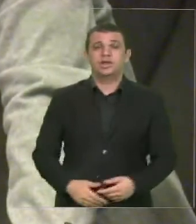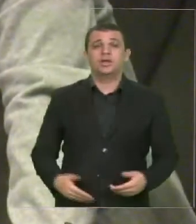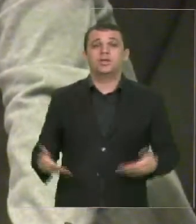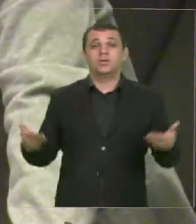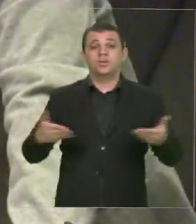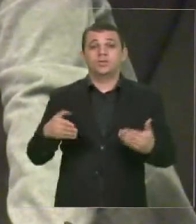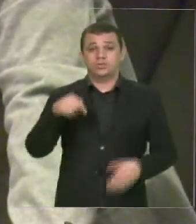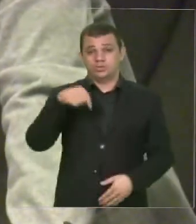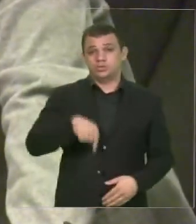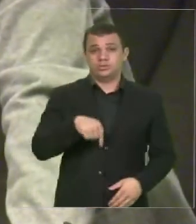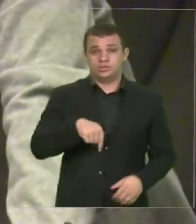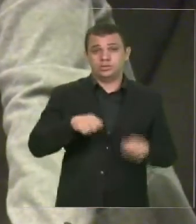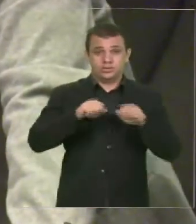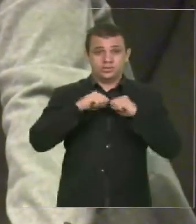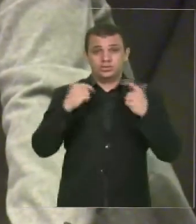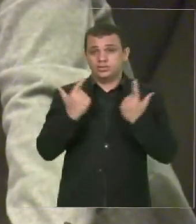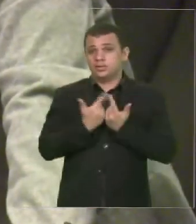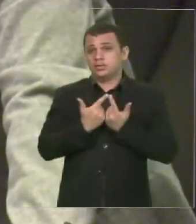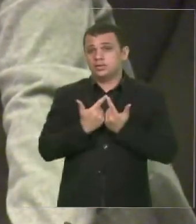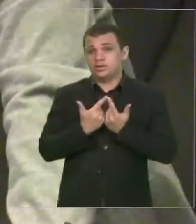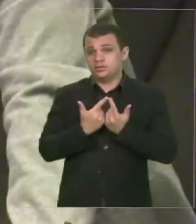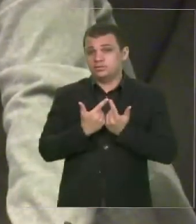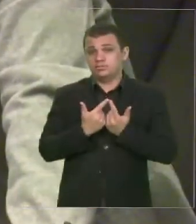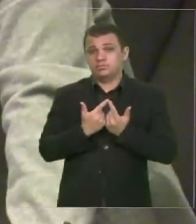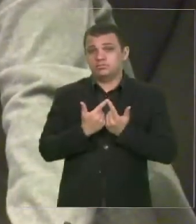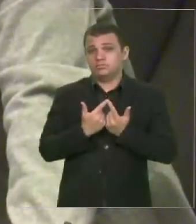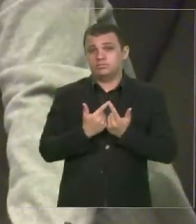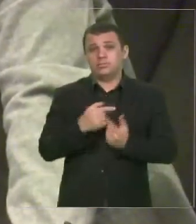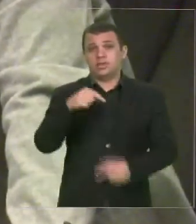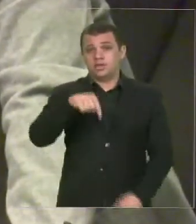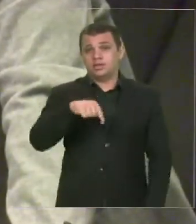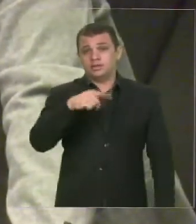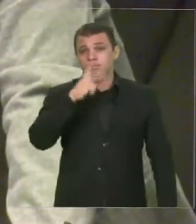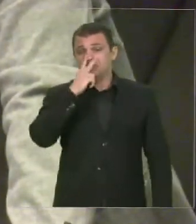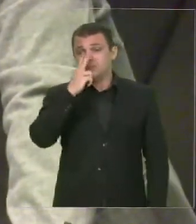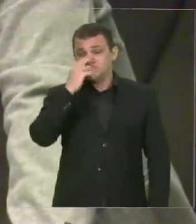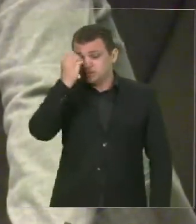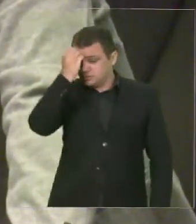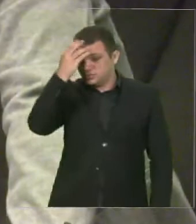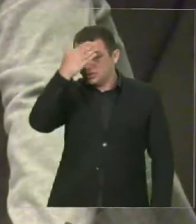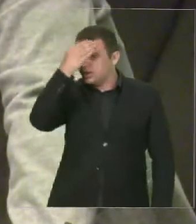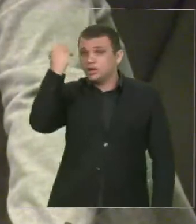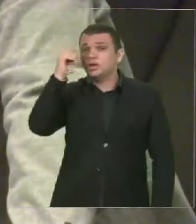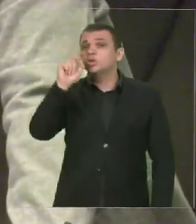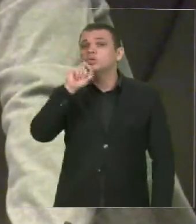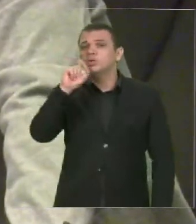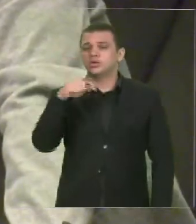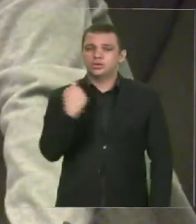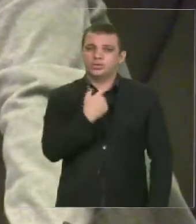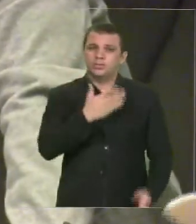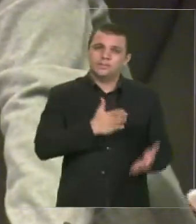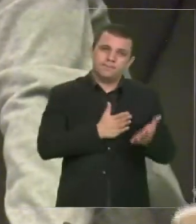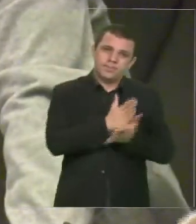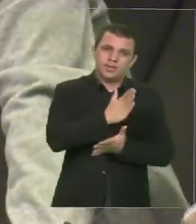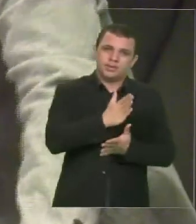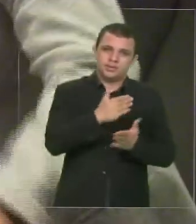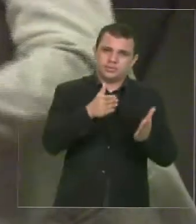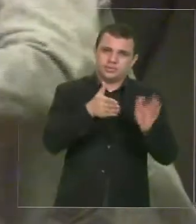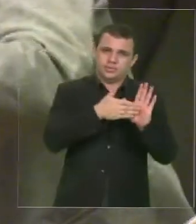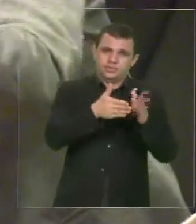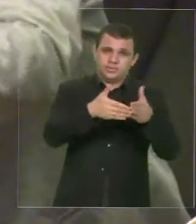casa, esquece o que é nós aprovarmos um requerimento de transparência,